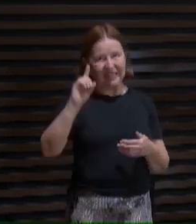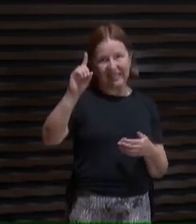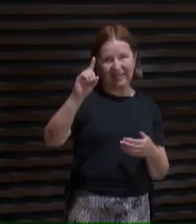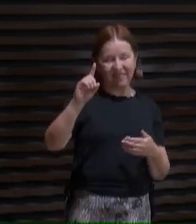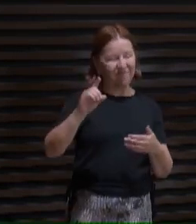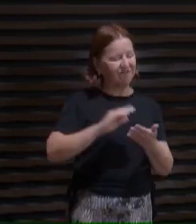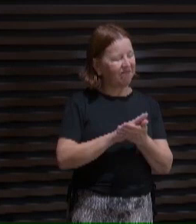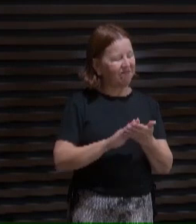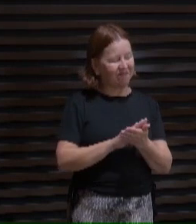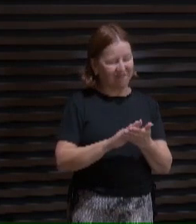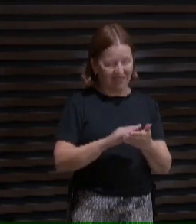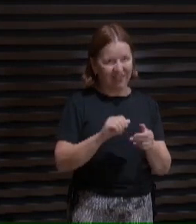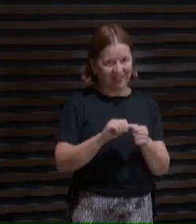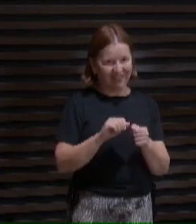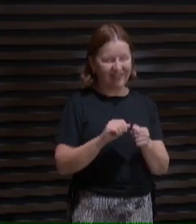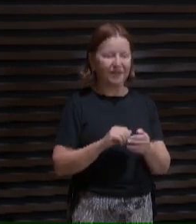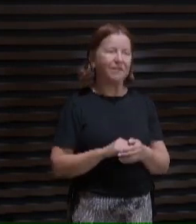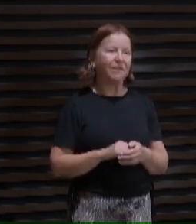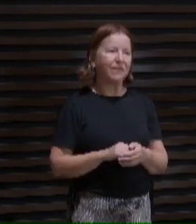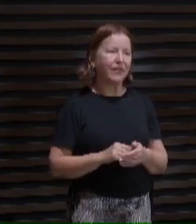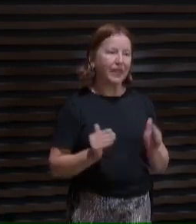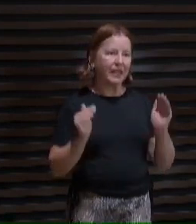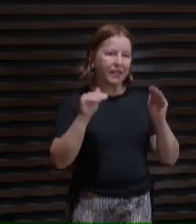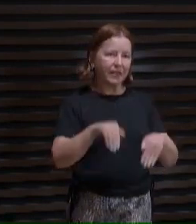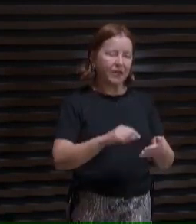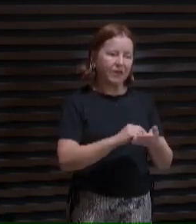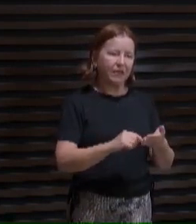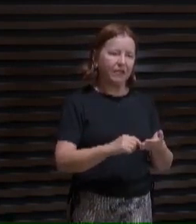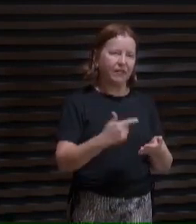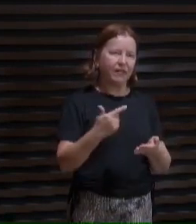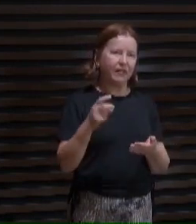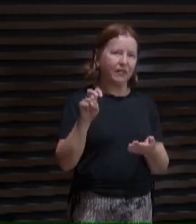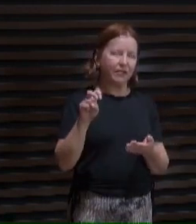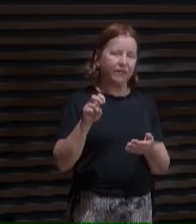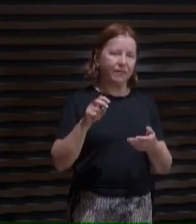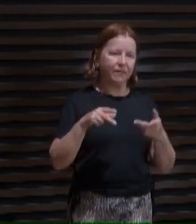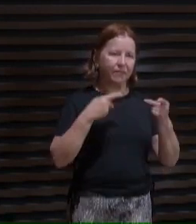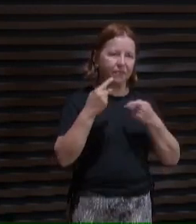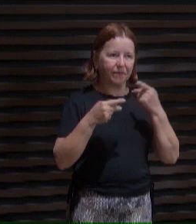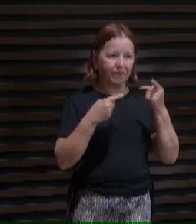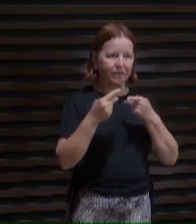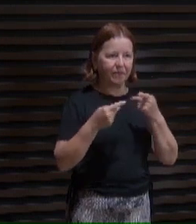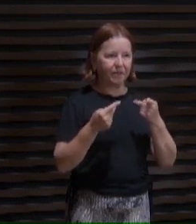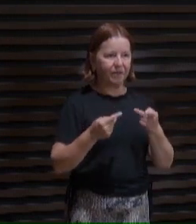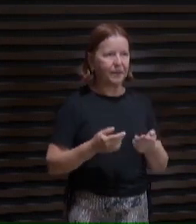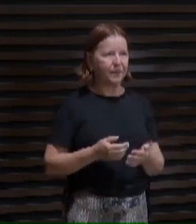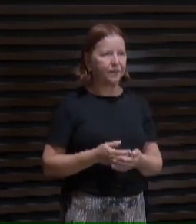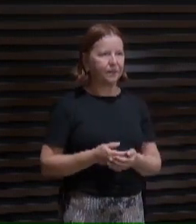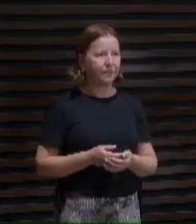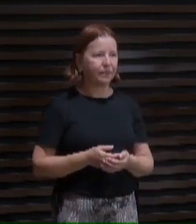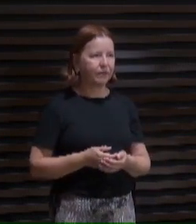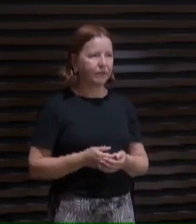E terminamos com esse versículo 25, que diz, há